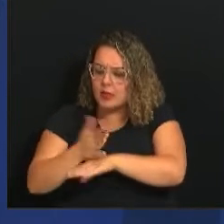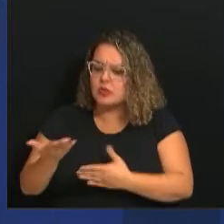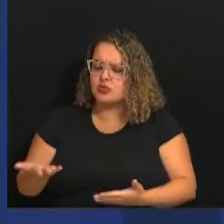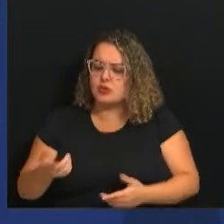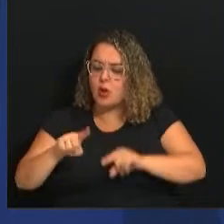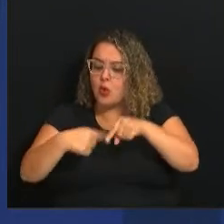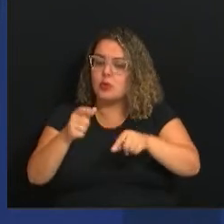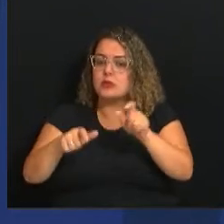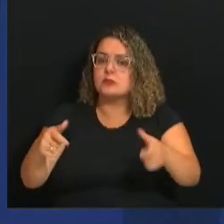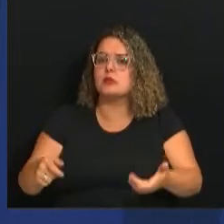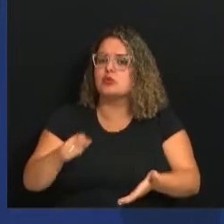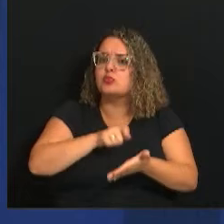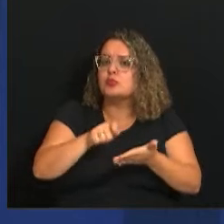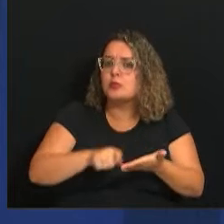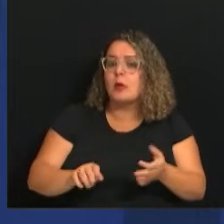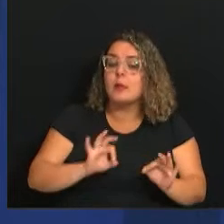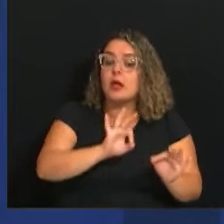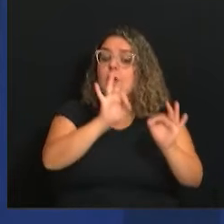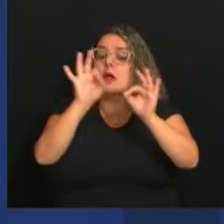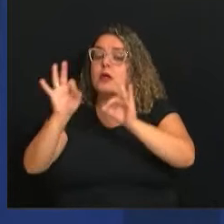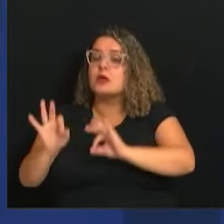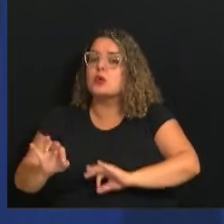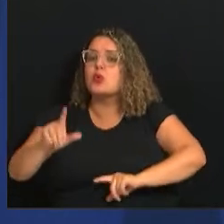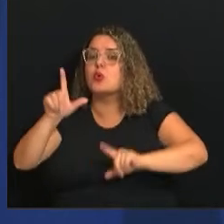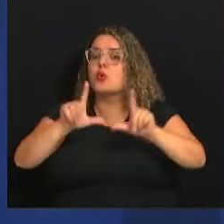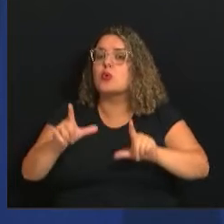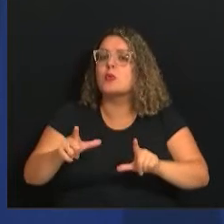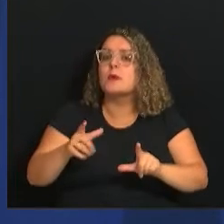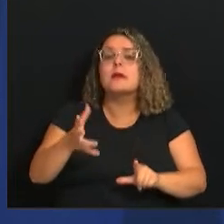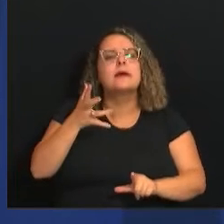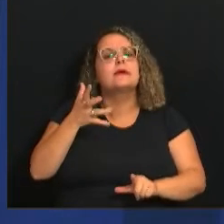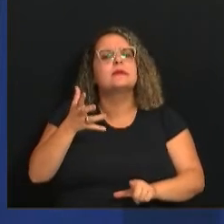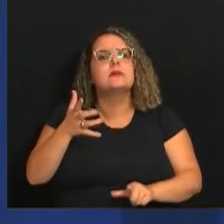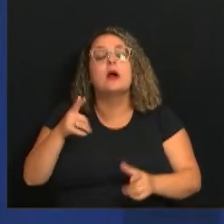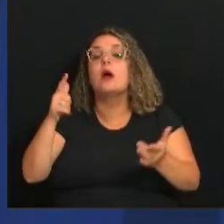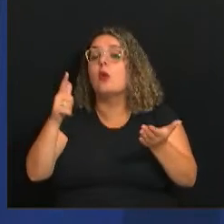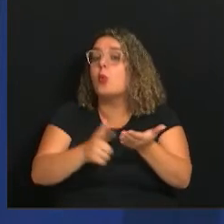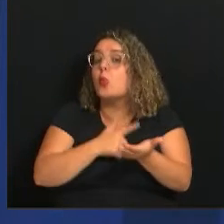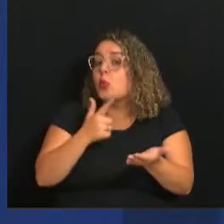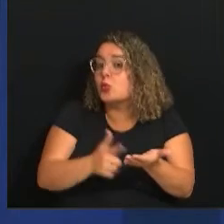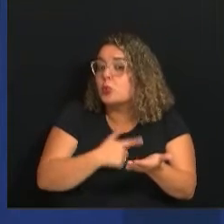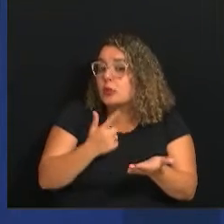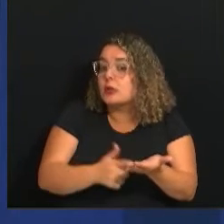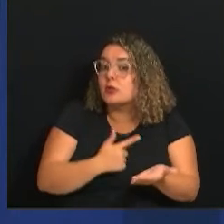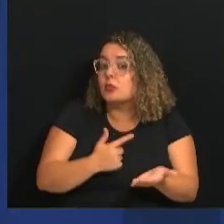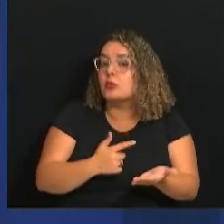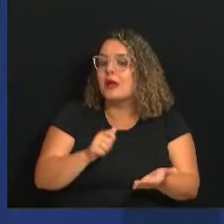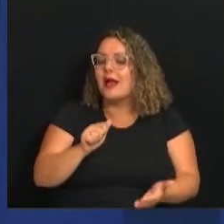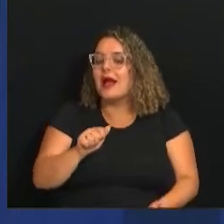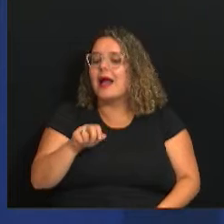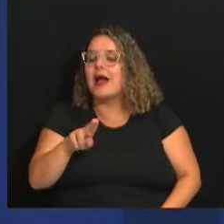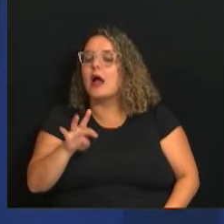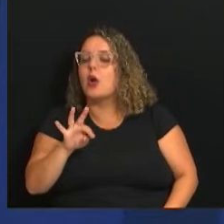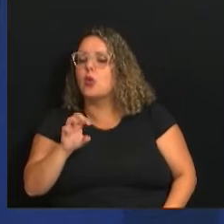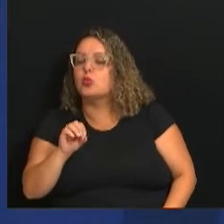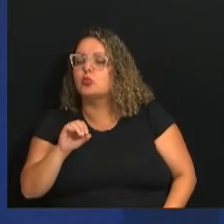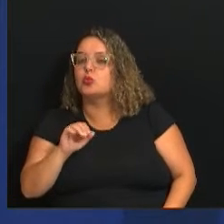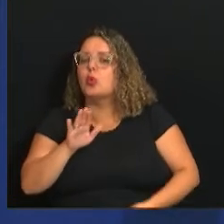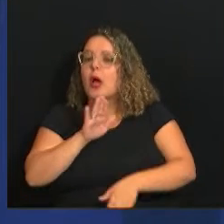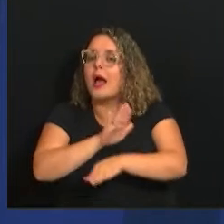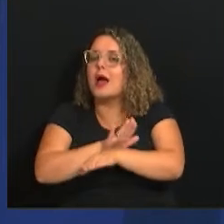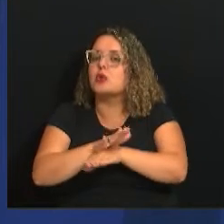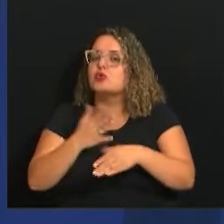passam, as dificuldades que elas têm, mas principalmente ele diz que existe possibilidade de